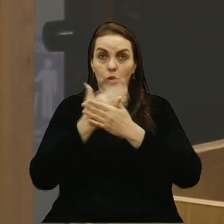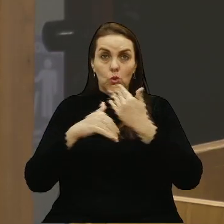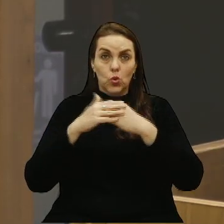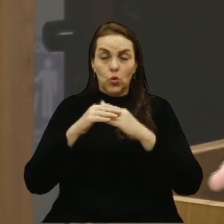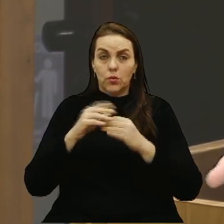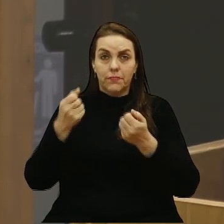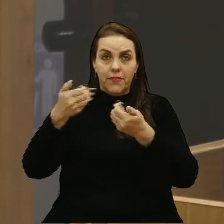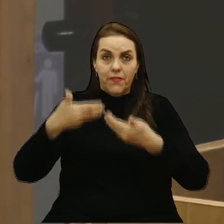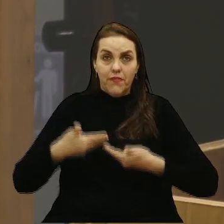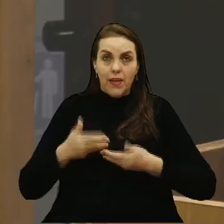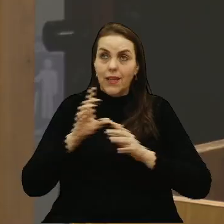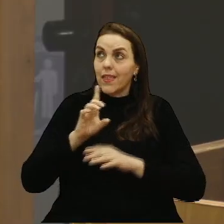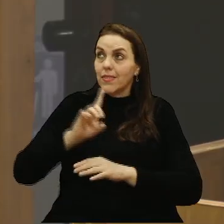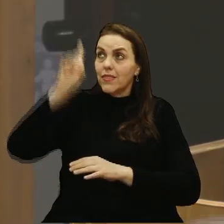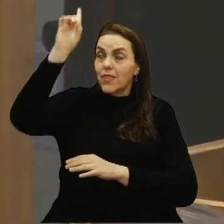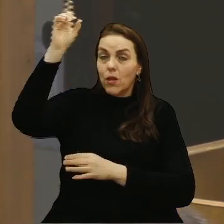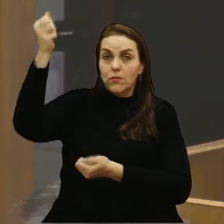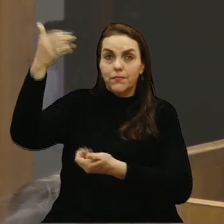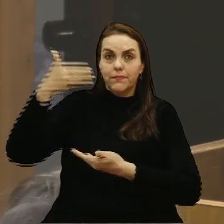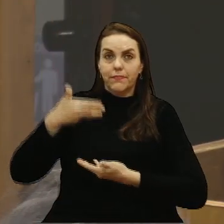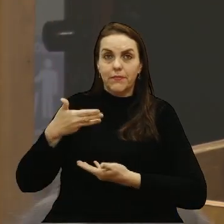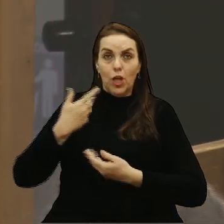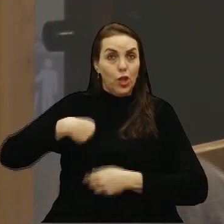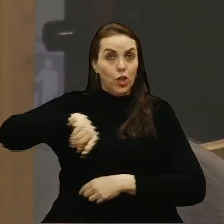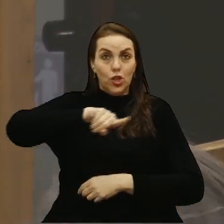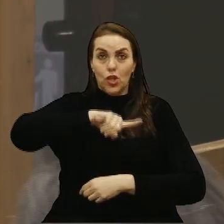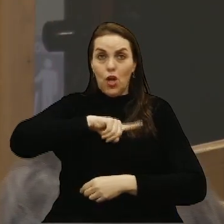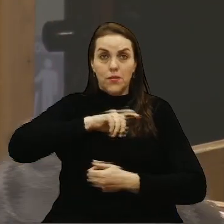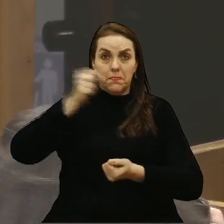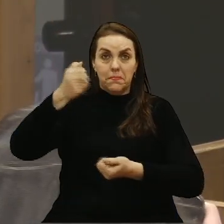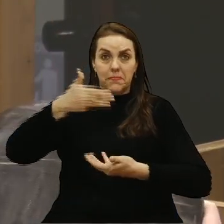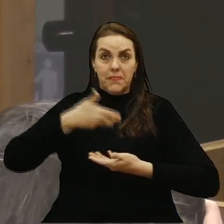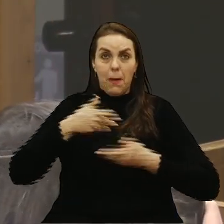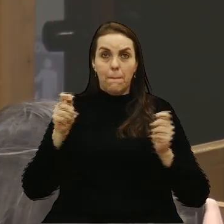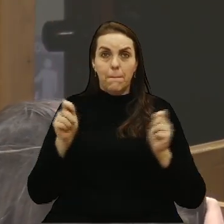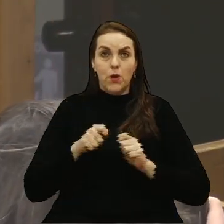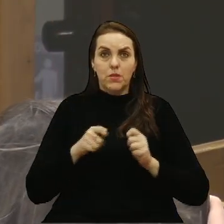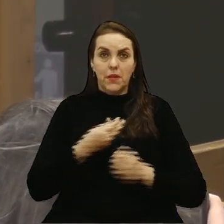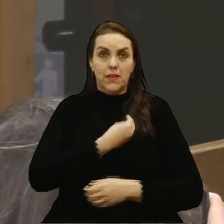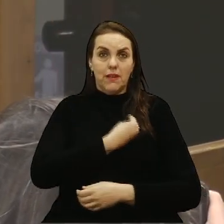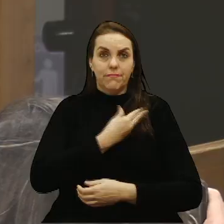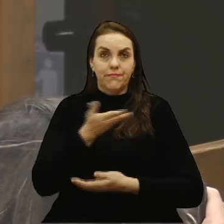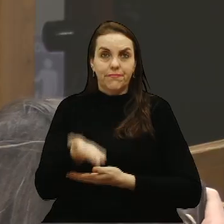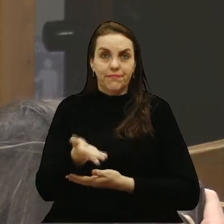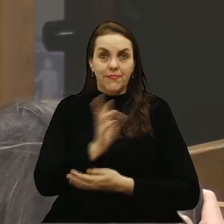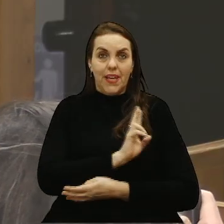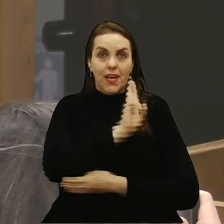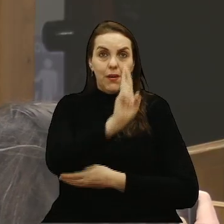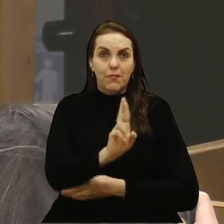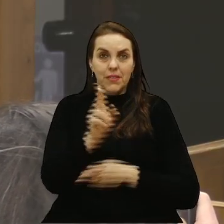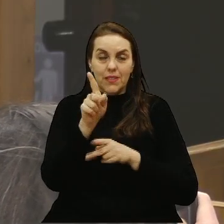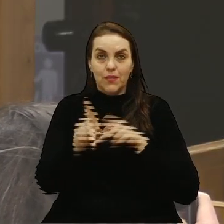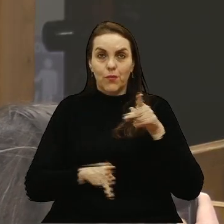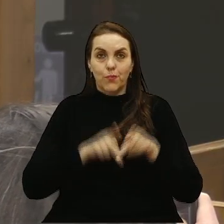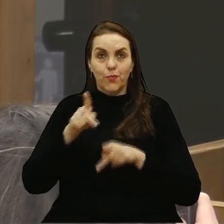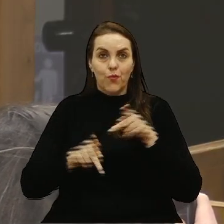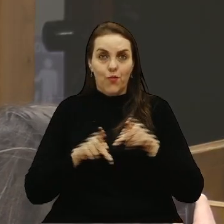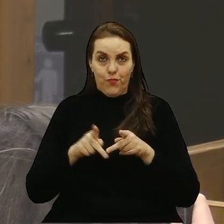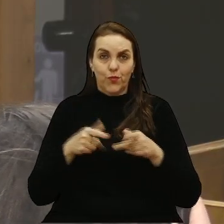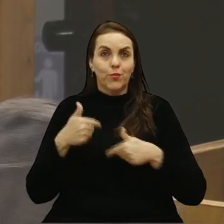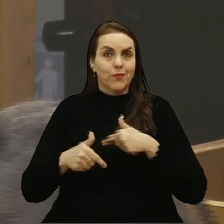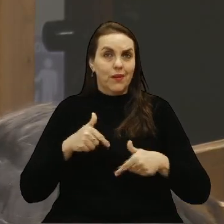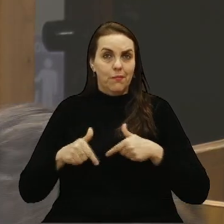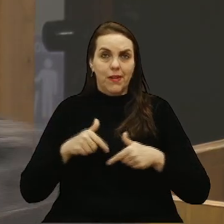Então, todos nós aqui estamos investidos de autoridades pelo próprio Deus que nos permitiu estar aqui representando o povo, né, neste ofício enquanto vereadores. Colegas, hoje eu